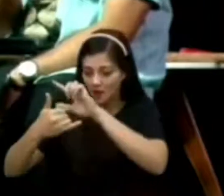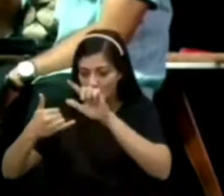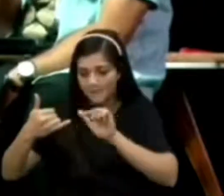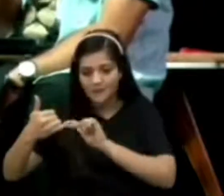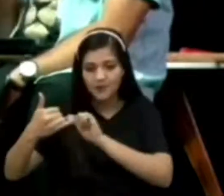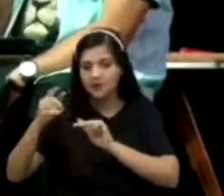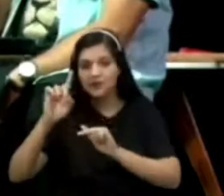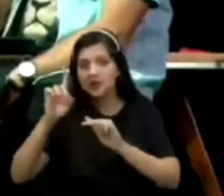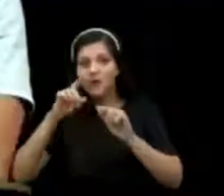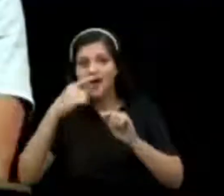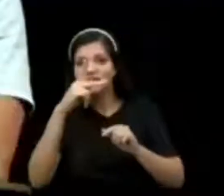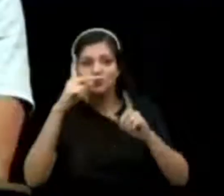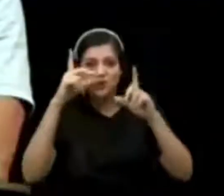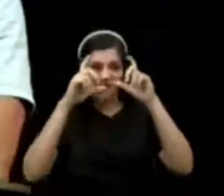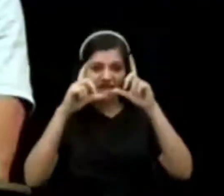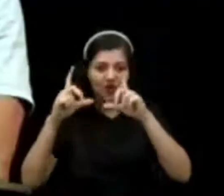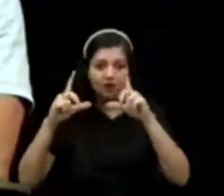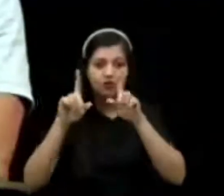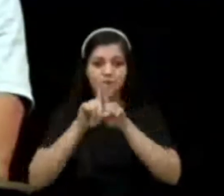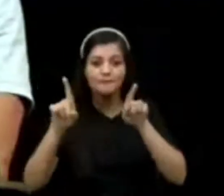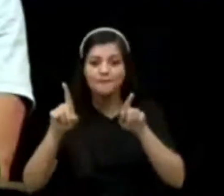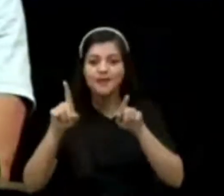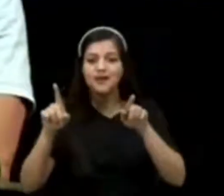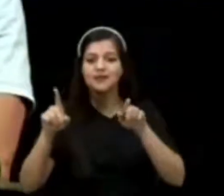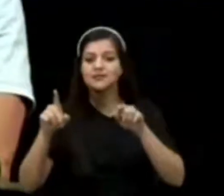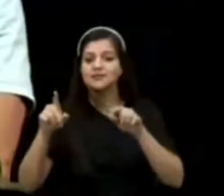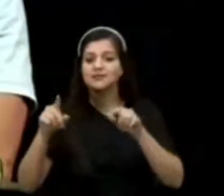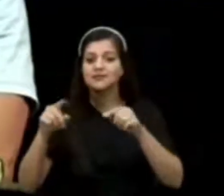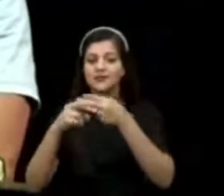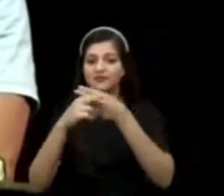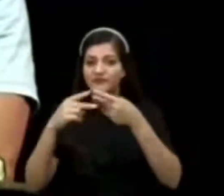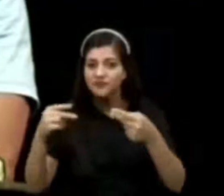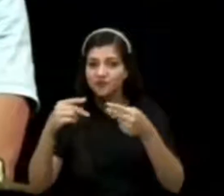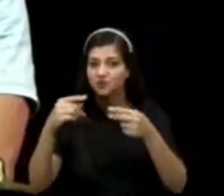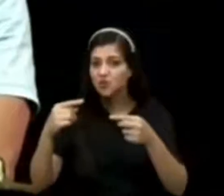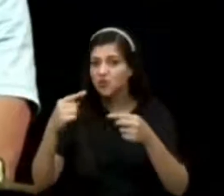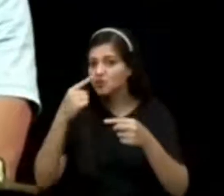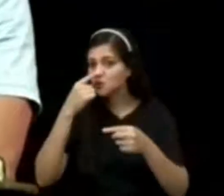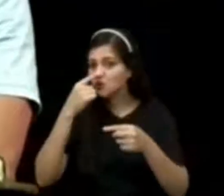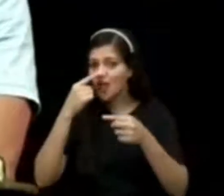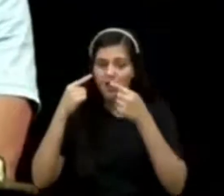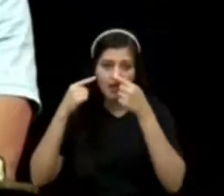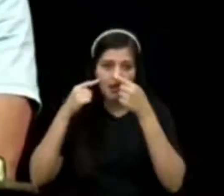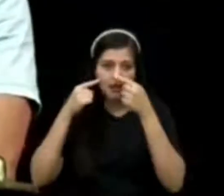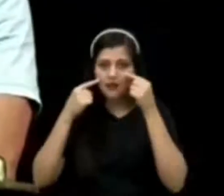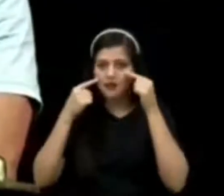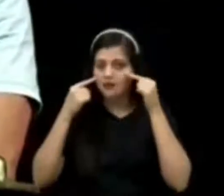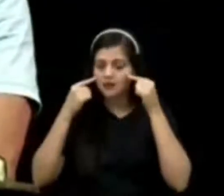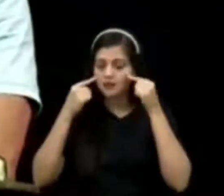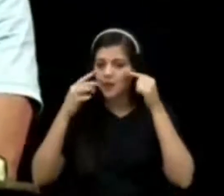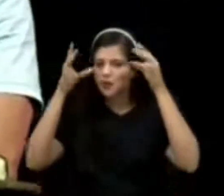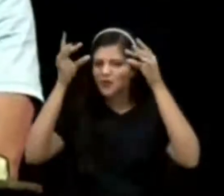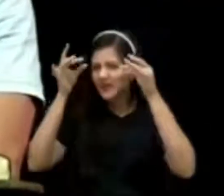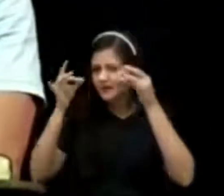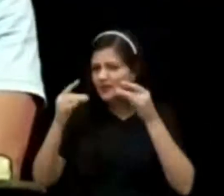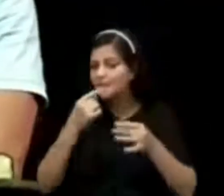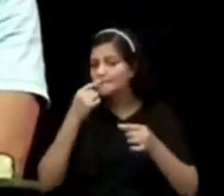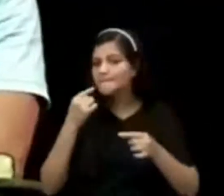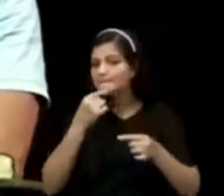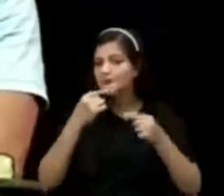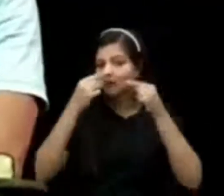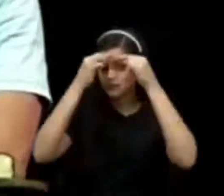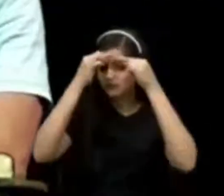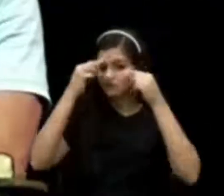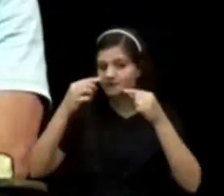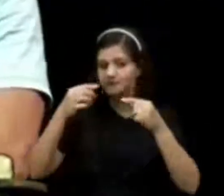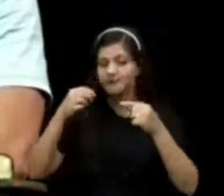é a sua foto, é um conjunto de matemática, de distância entre nariz, boca, essas coisas. Então, como você só tem a metade,